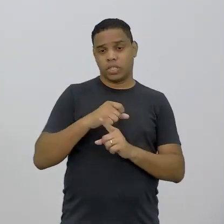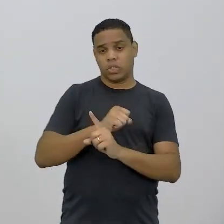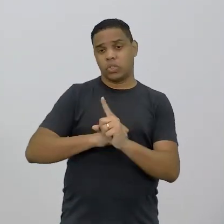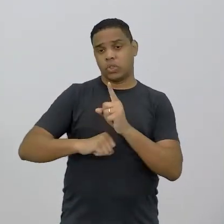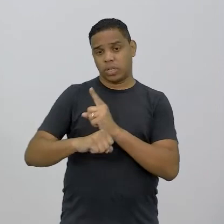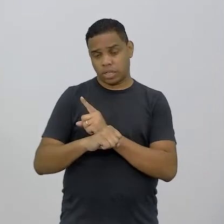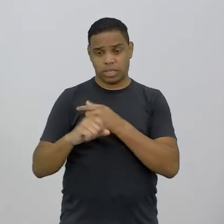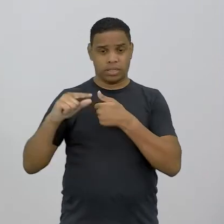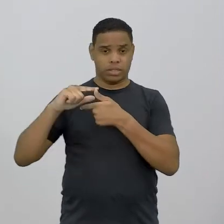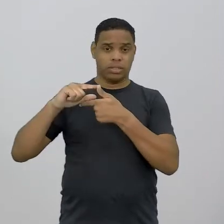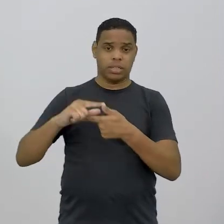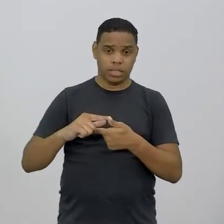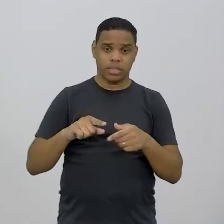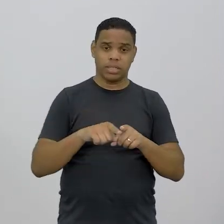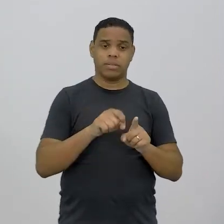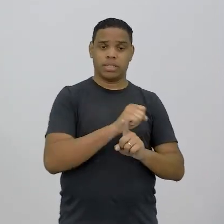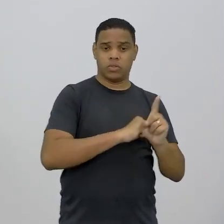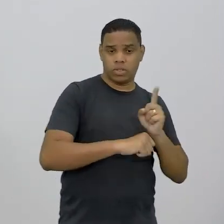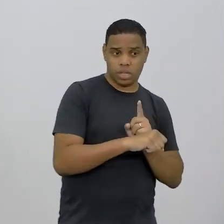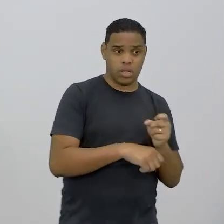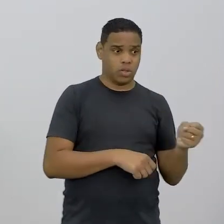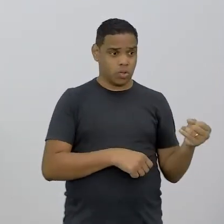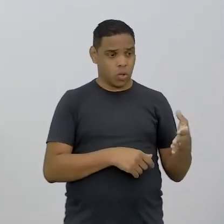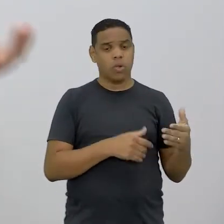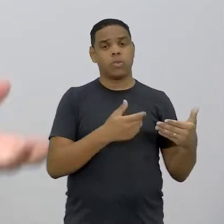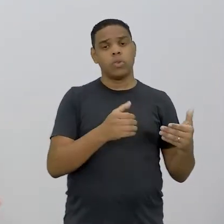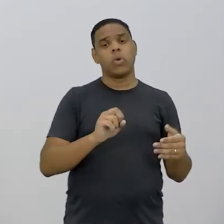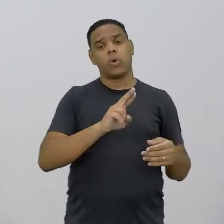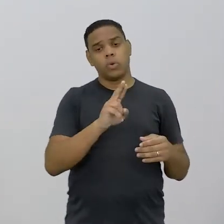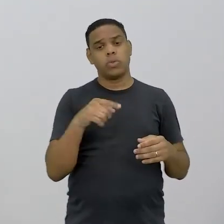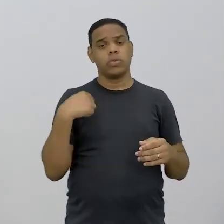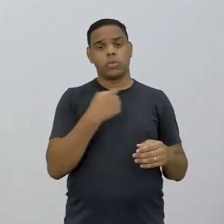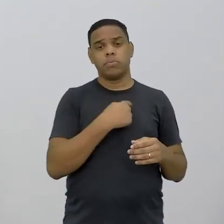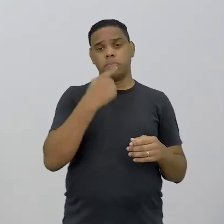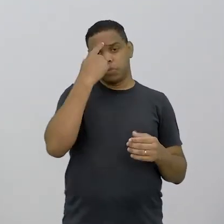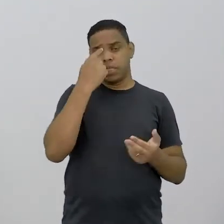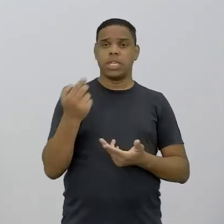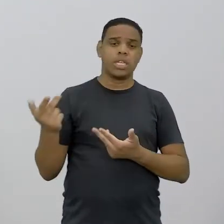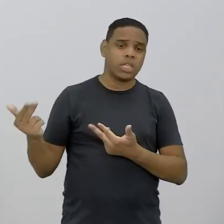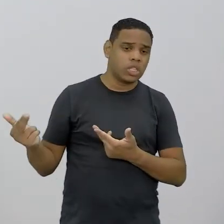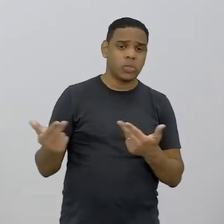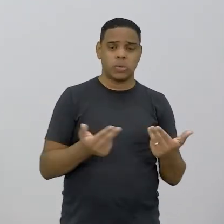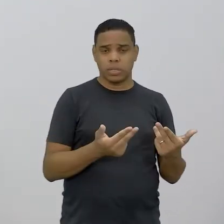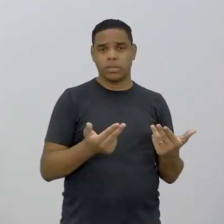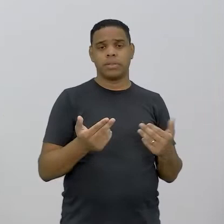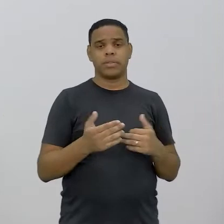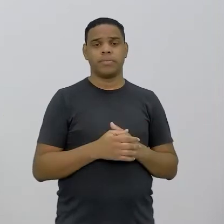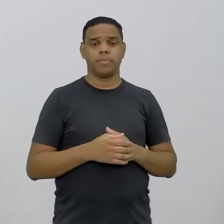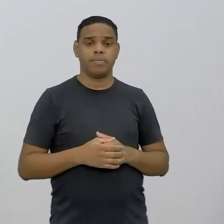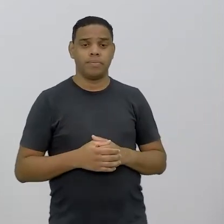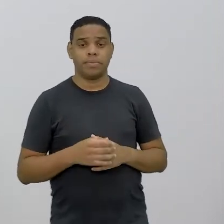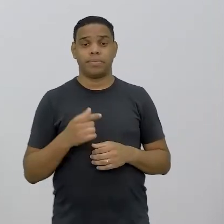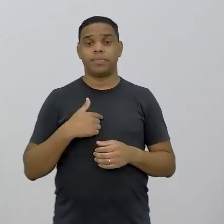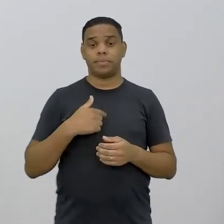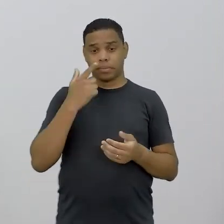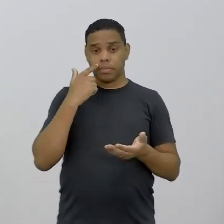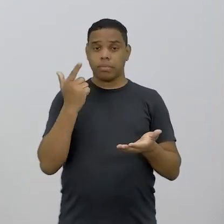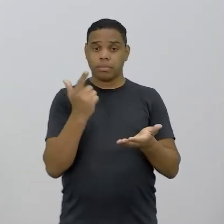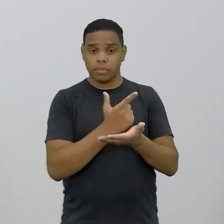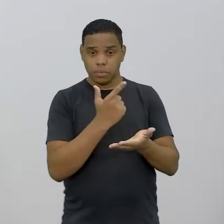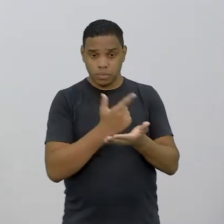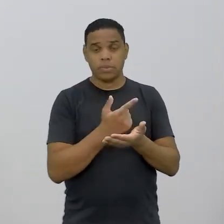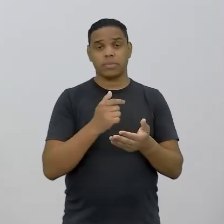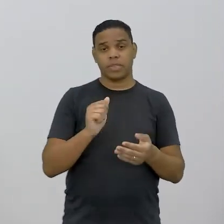sociedades tradicionais e sociedades modernas, ou a gente pode colocar tudo no mesmo balaio, né? Então, esse livro que eu estou utilizando mesmo do